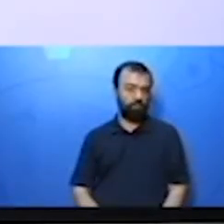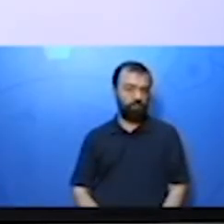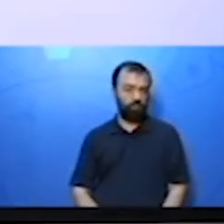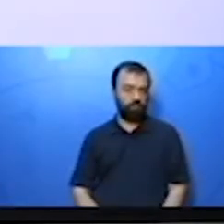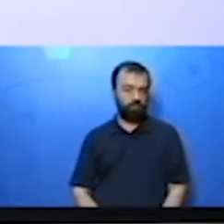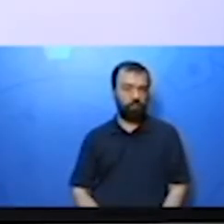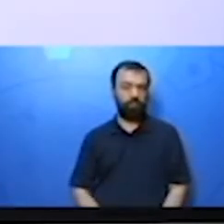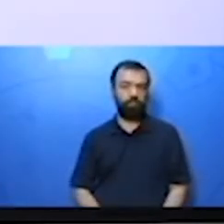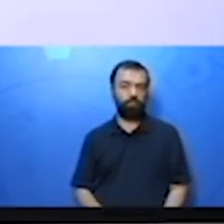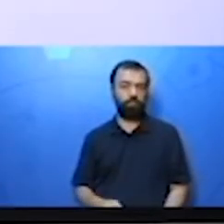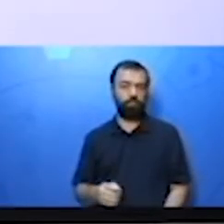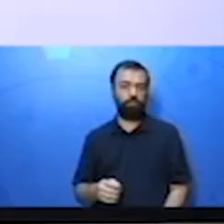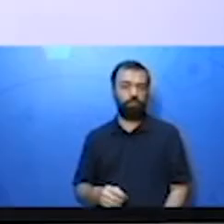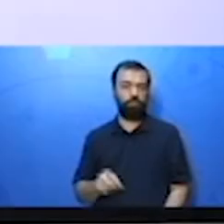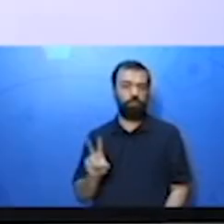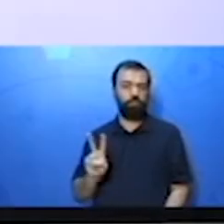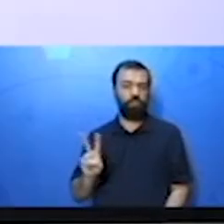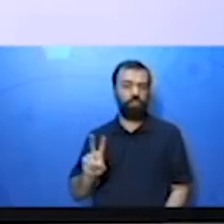Vitamina C.